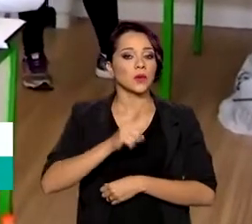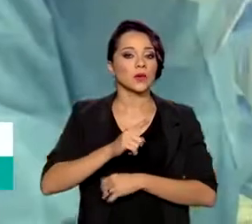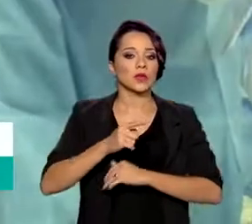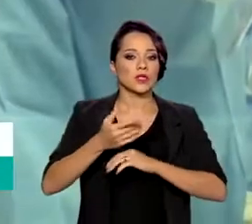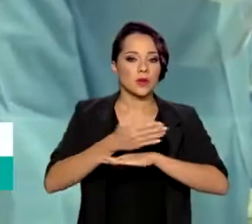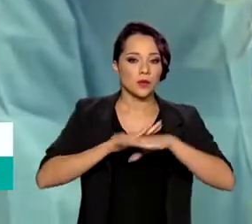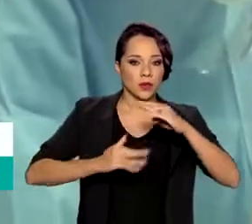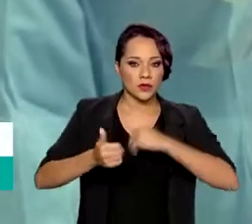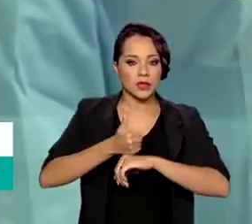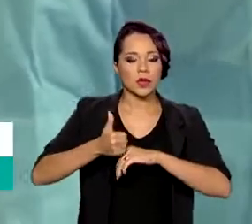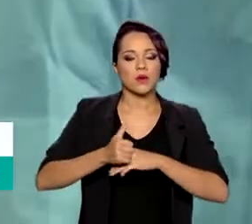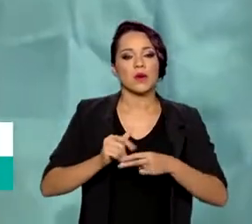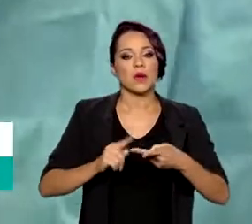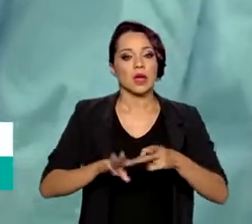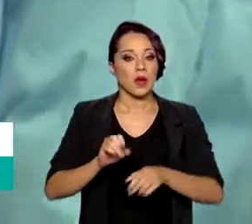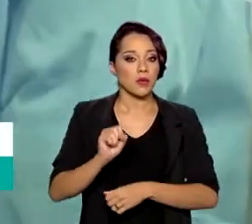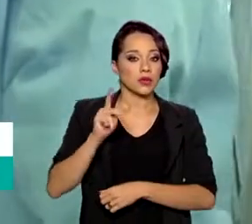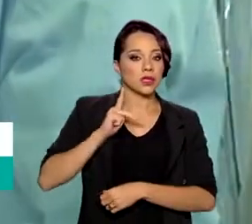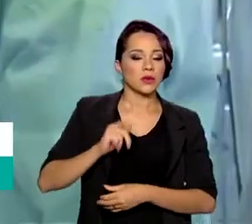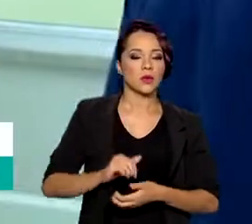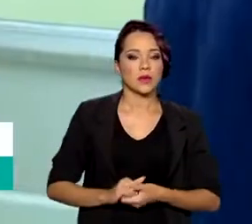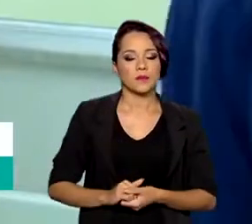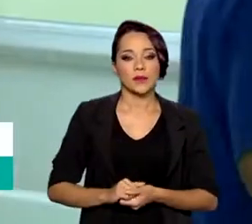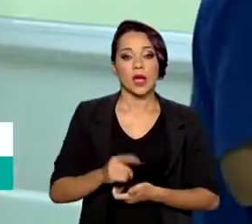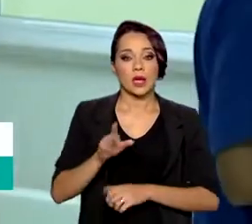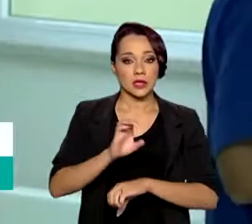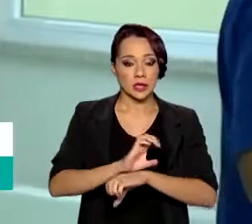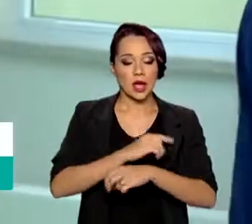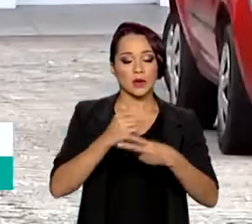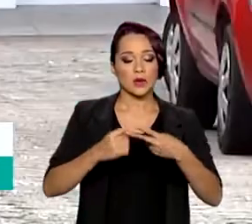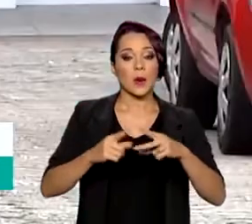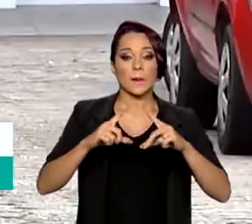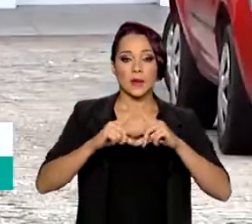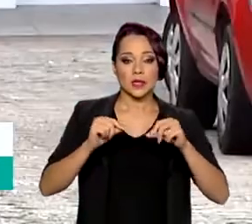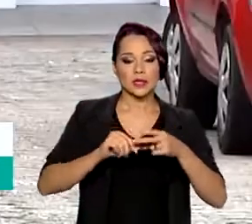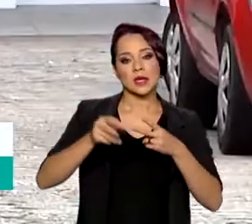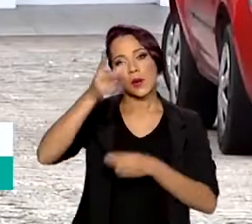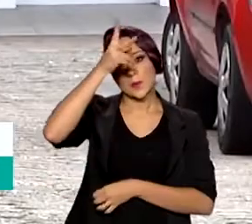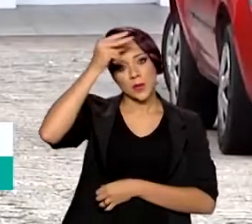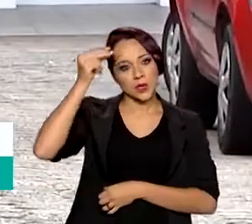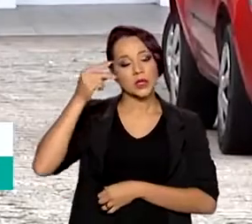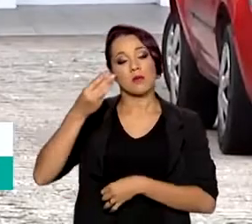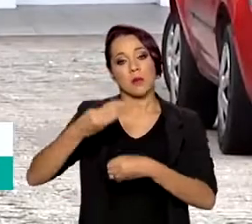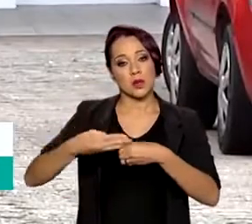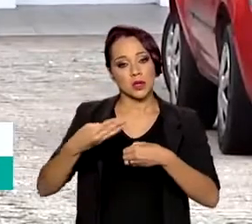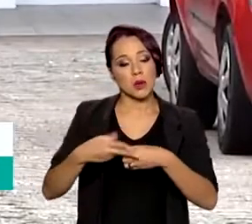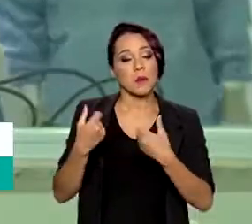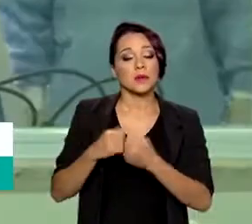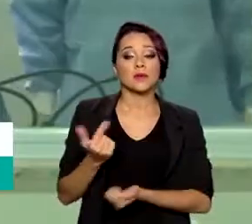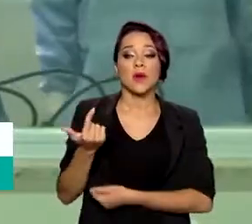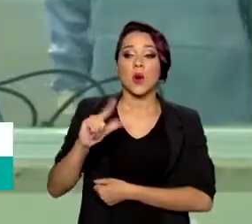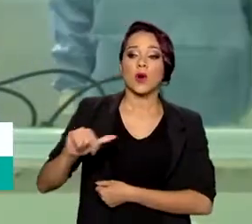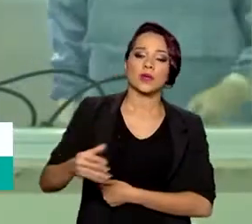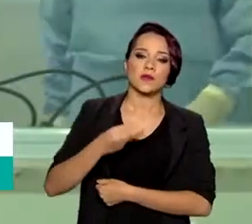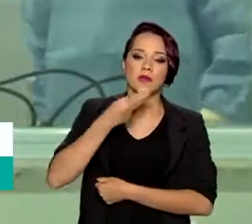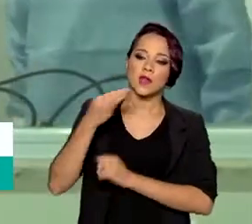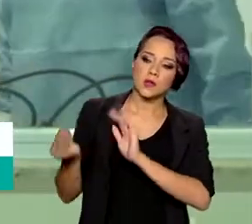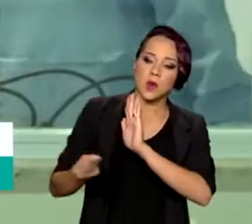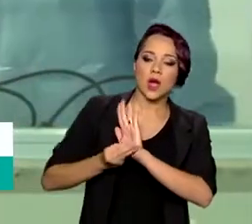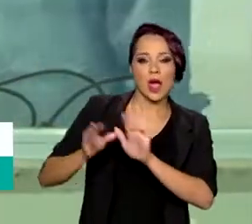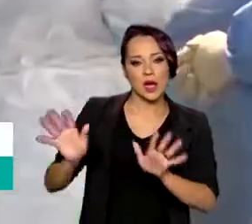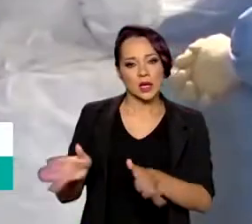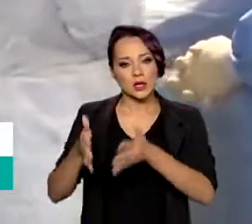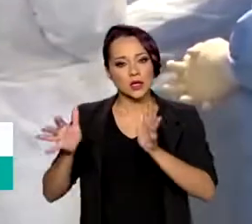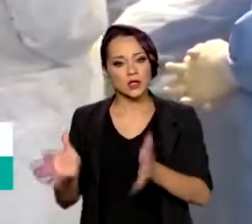aposentadoria especial e determina que estados, Distrito Federal e municípios deverão estabelecer outras vantagens,